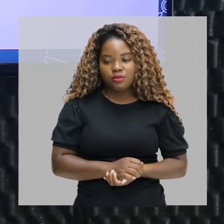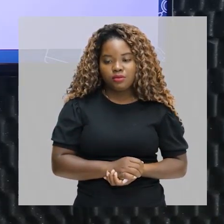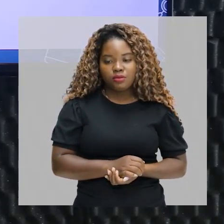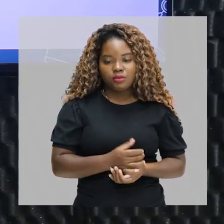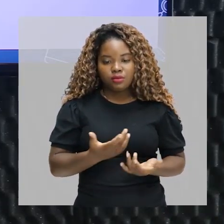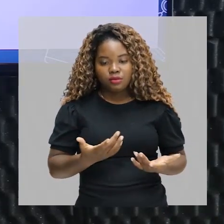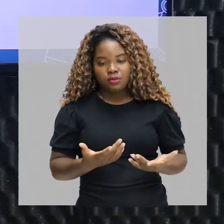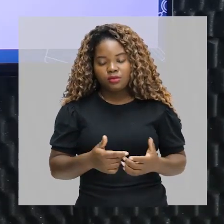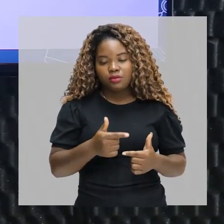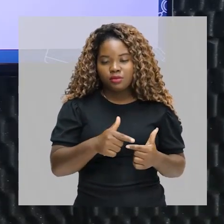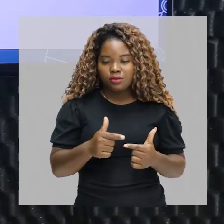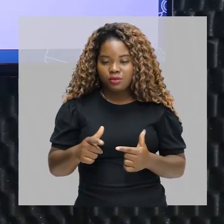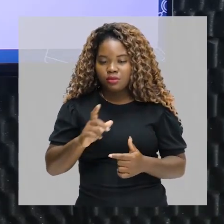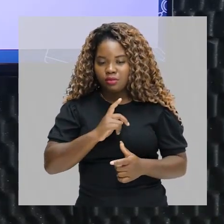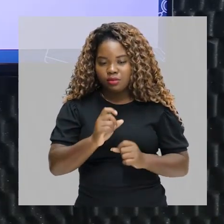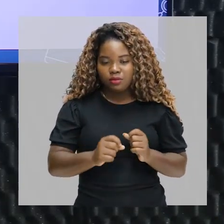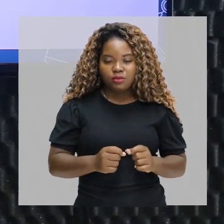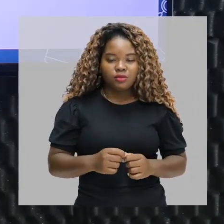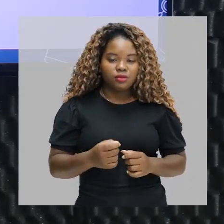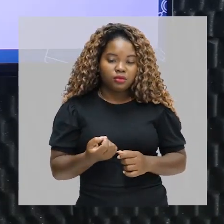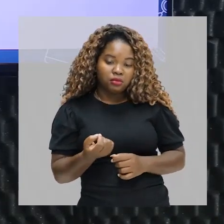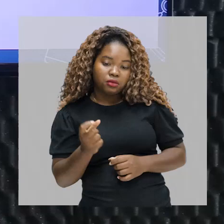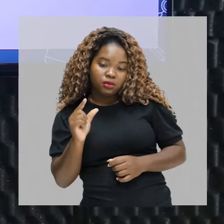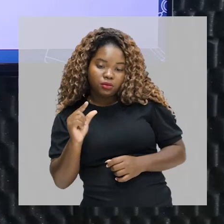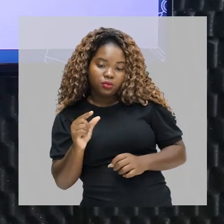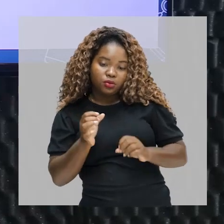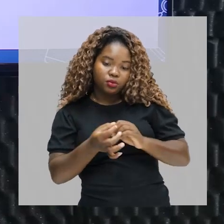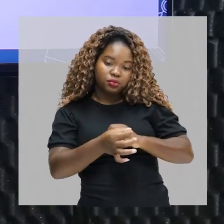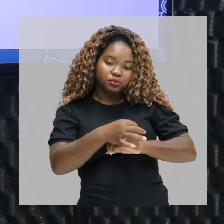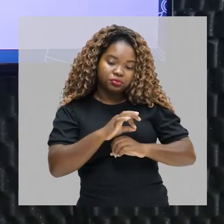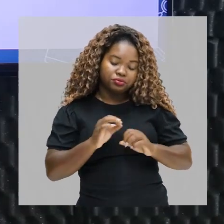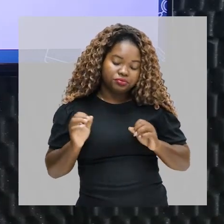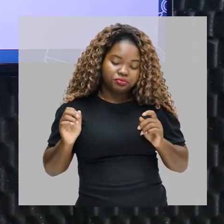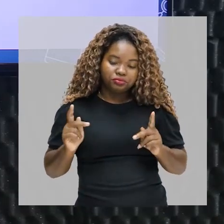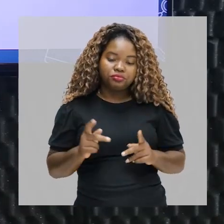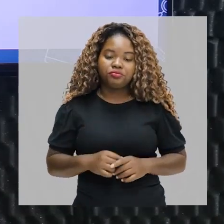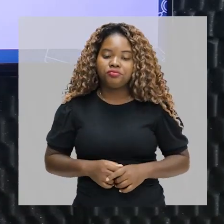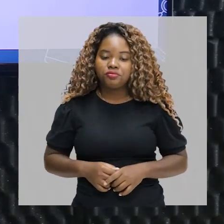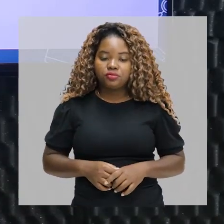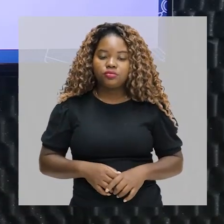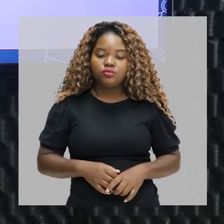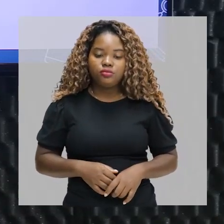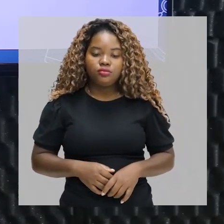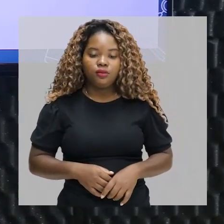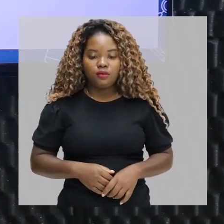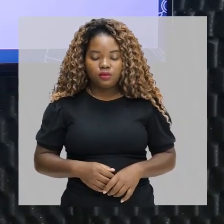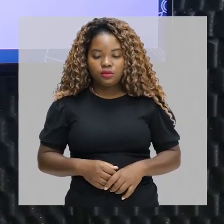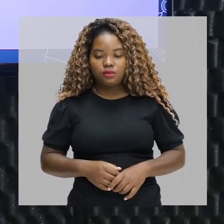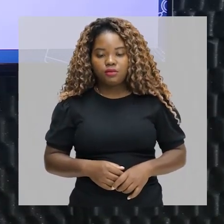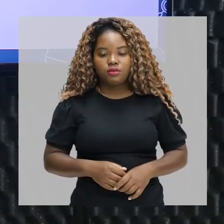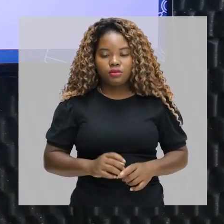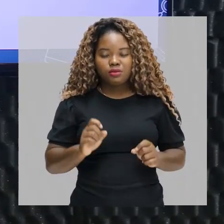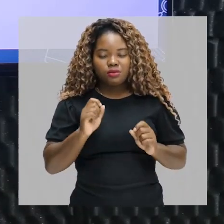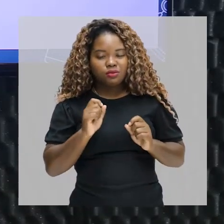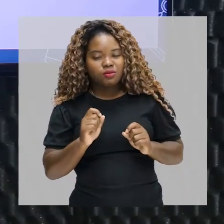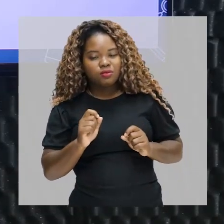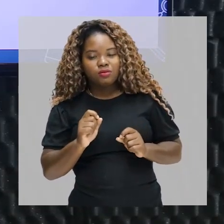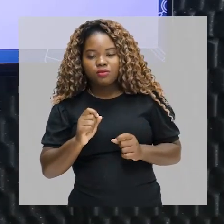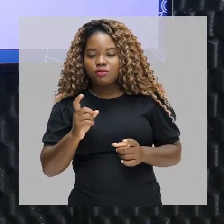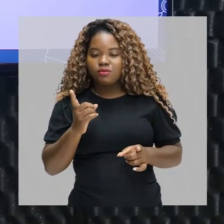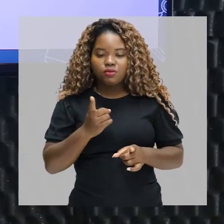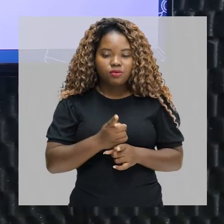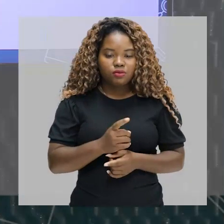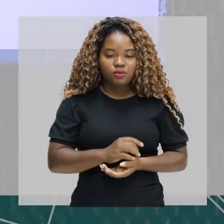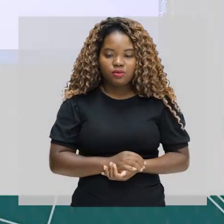poucas partículas que nós encontramos, né, no meio do caminho. Tá certo? Então, o que nós não vamos encontrar